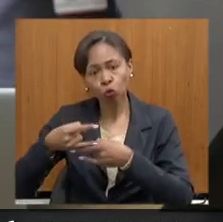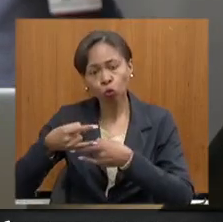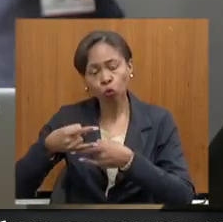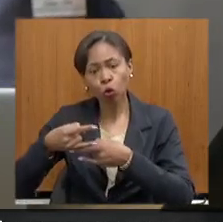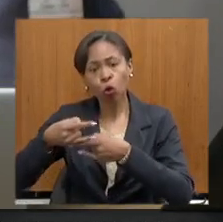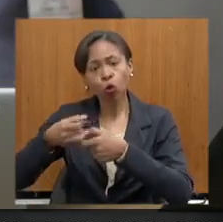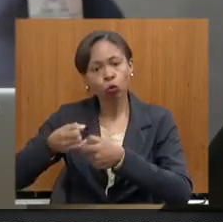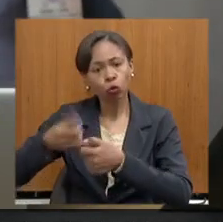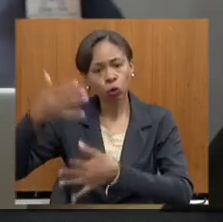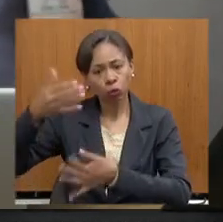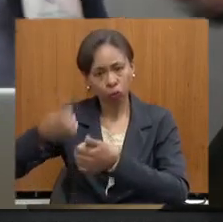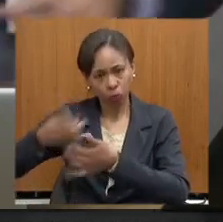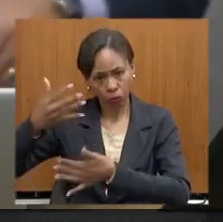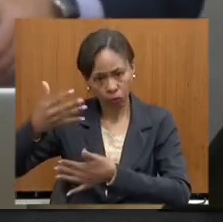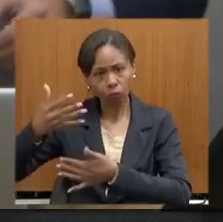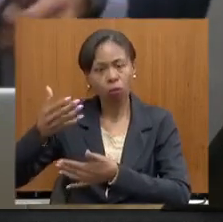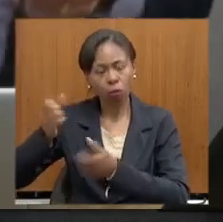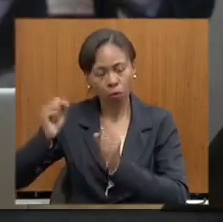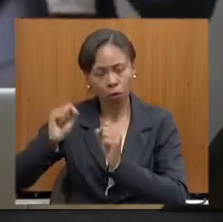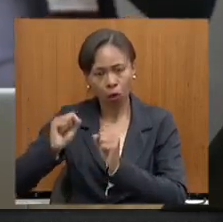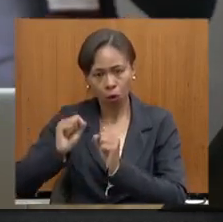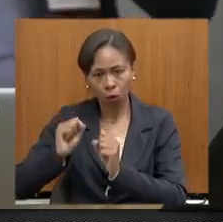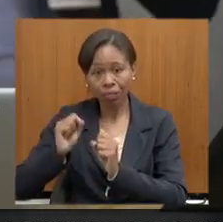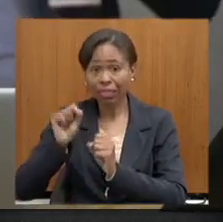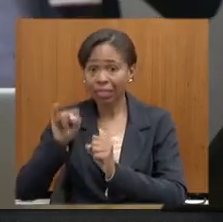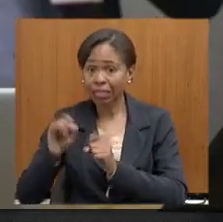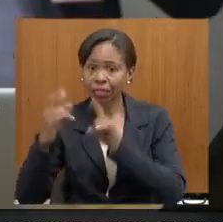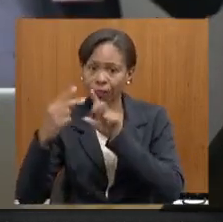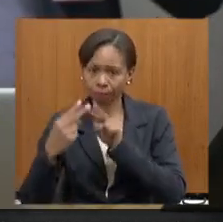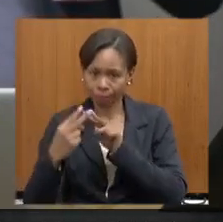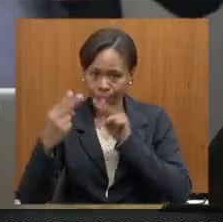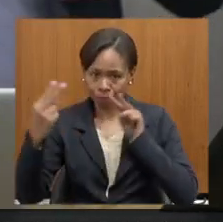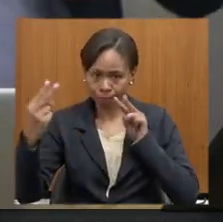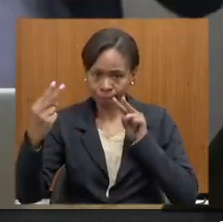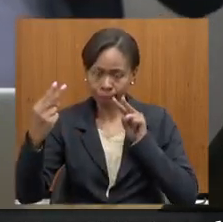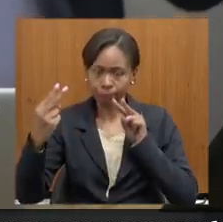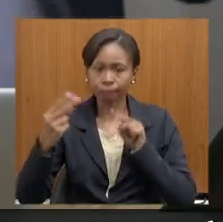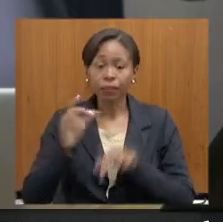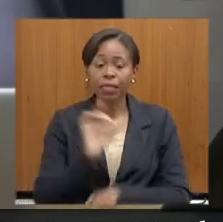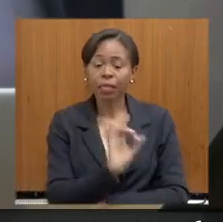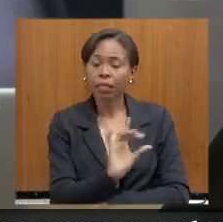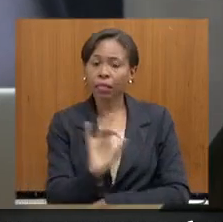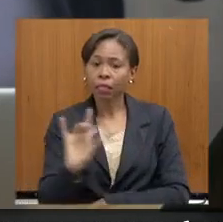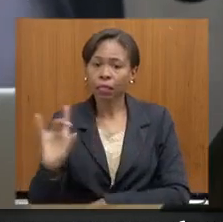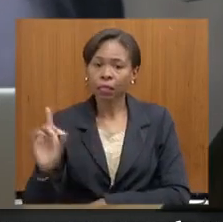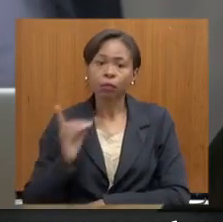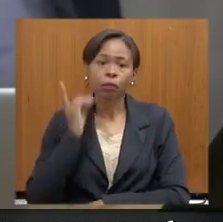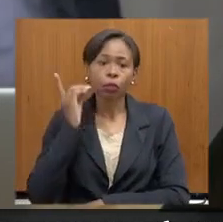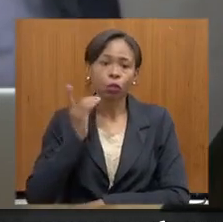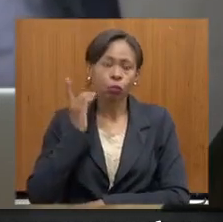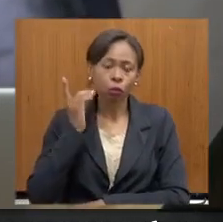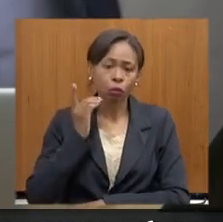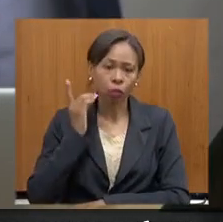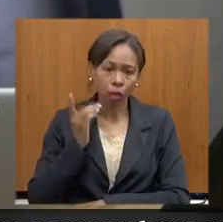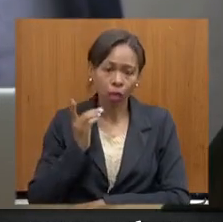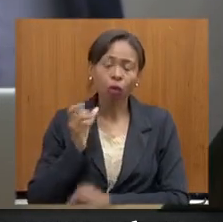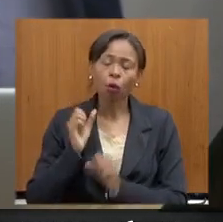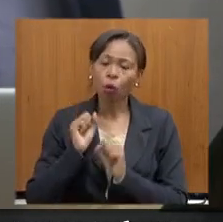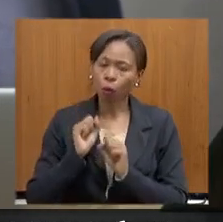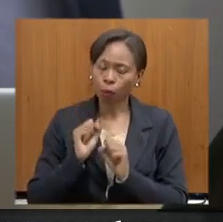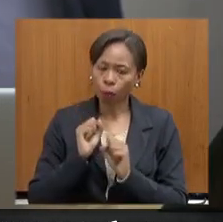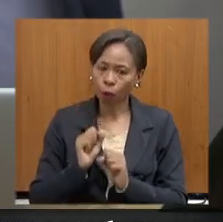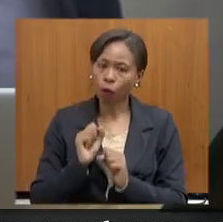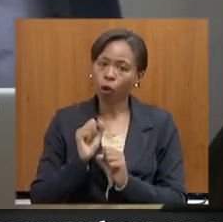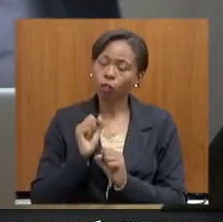estiverem participando de forma remota cada Deputado poderá fazer sua interpelação